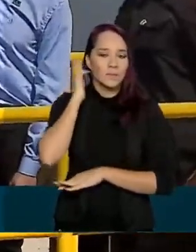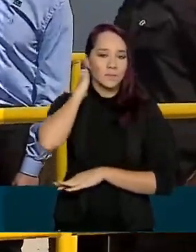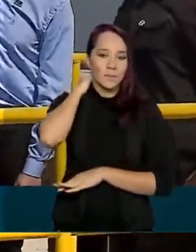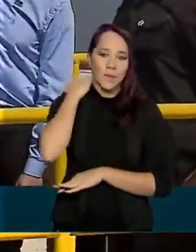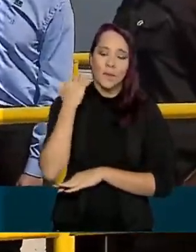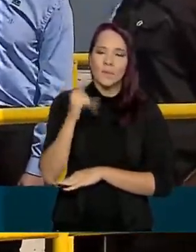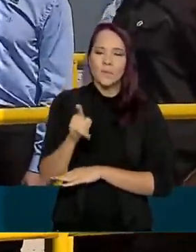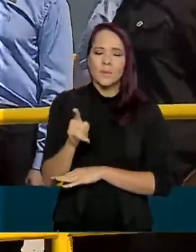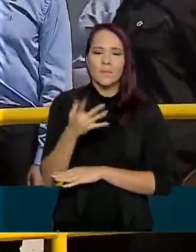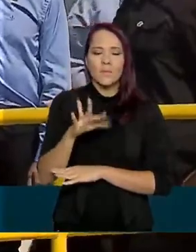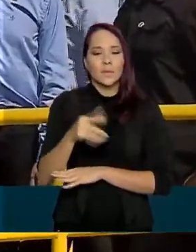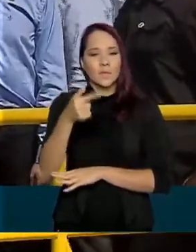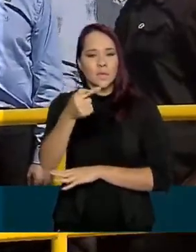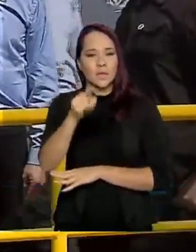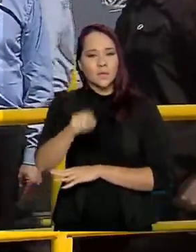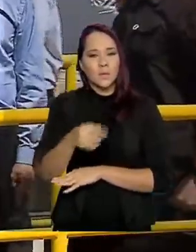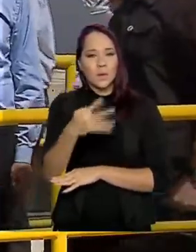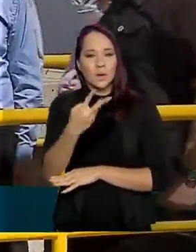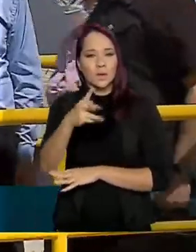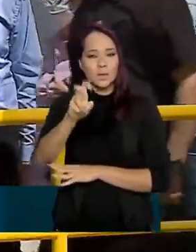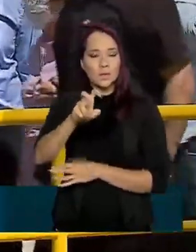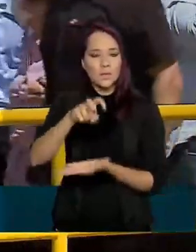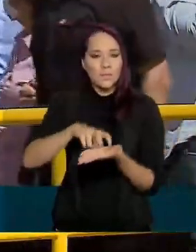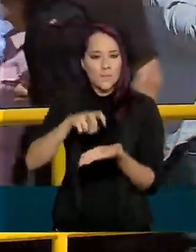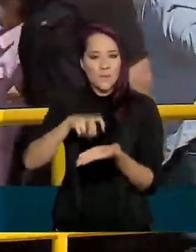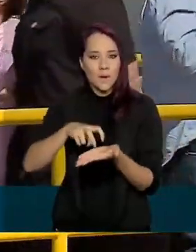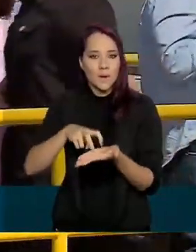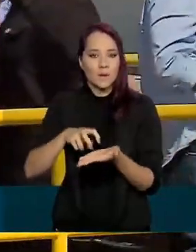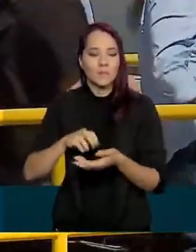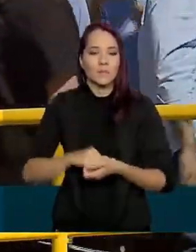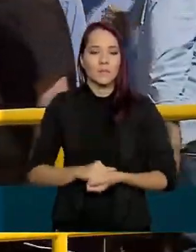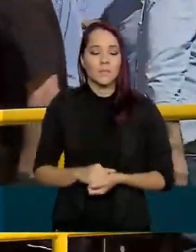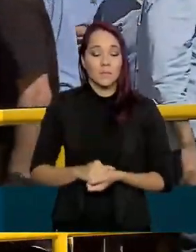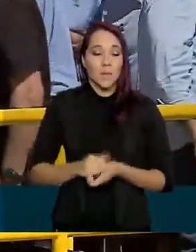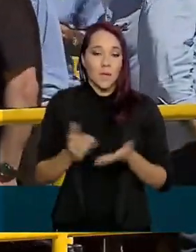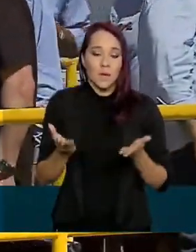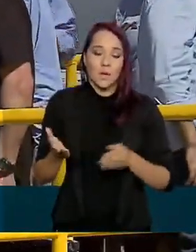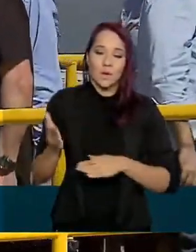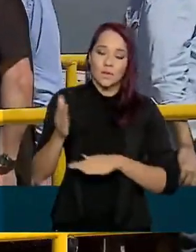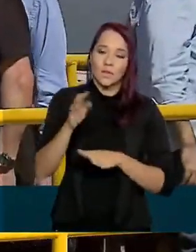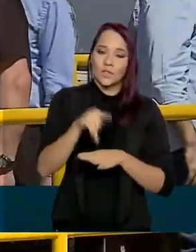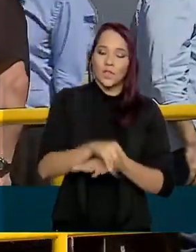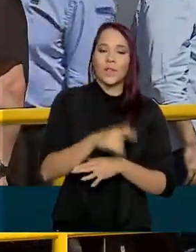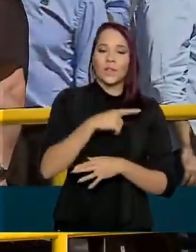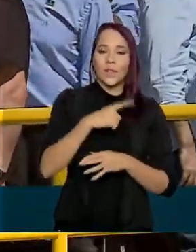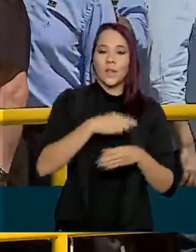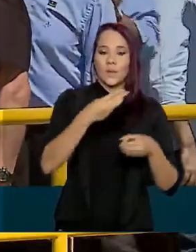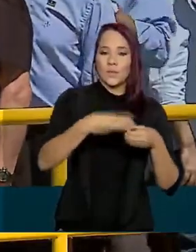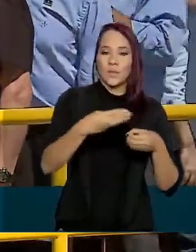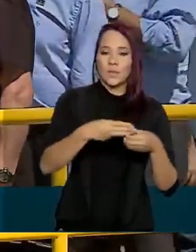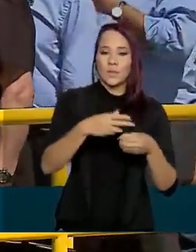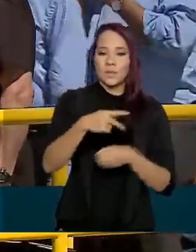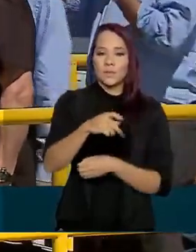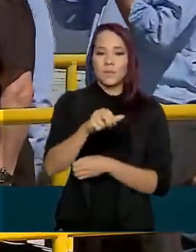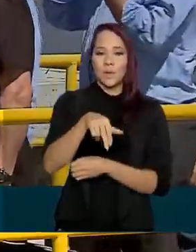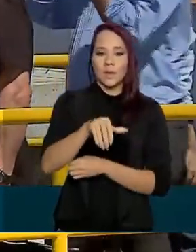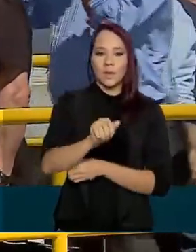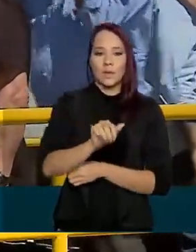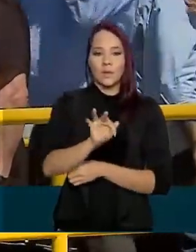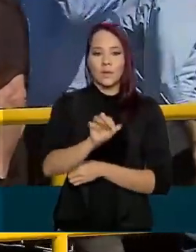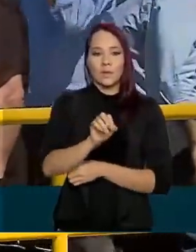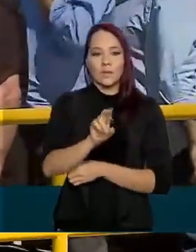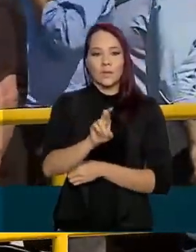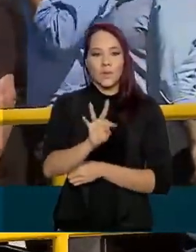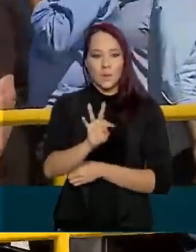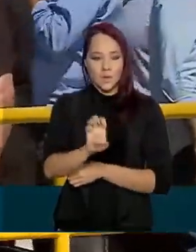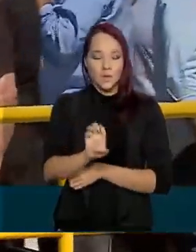saiu por volta das 7:45 da manhã a e agora instalar no município de penaforte